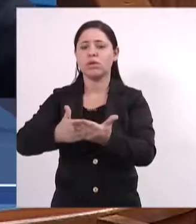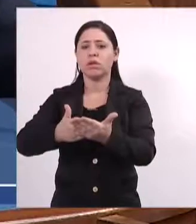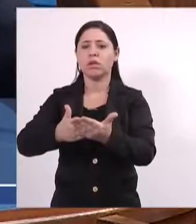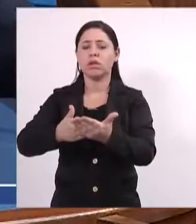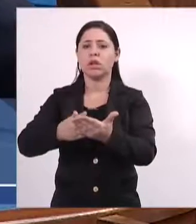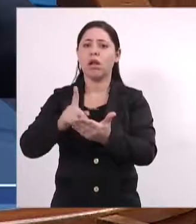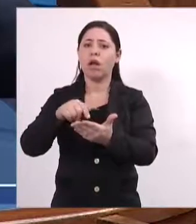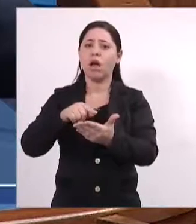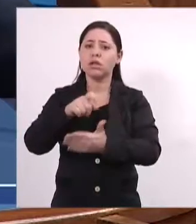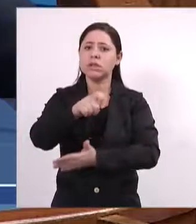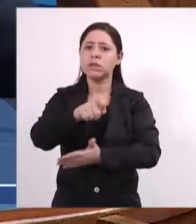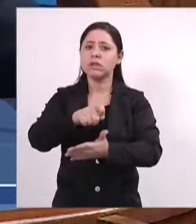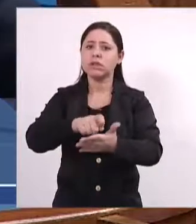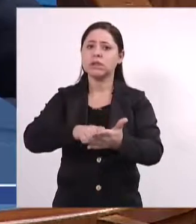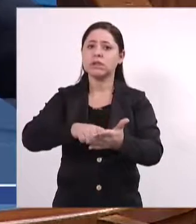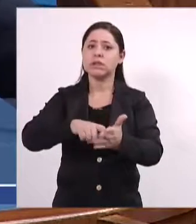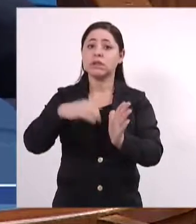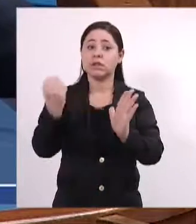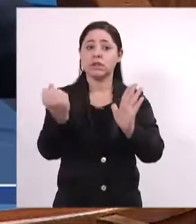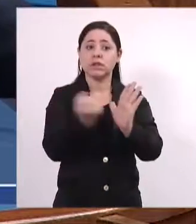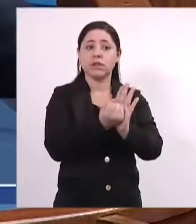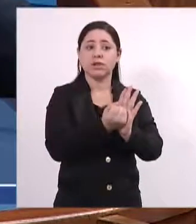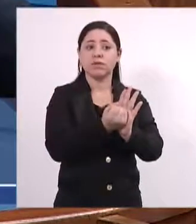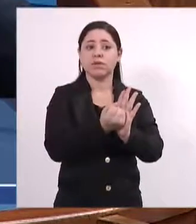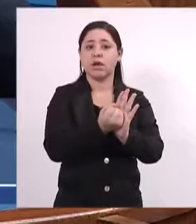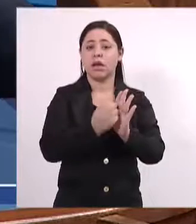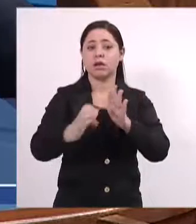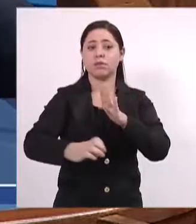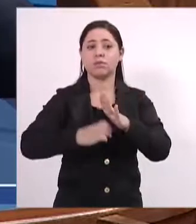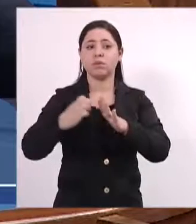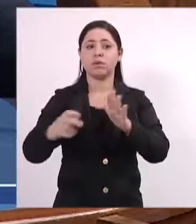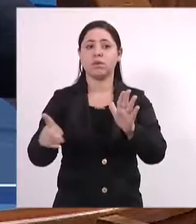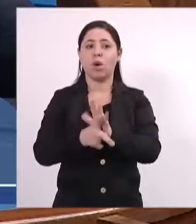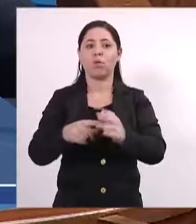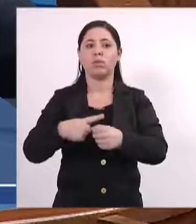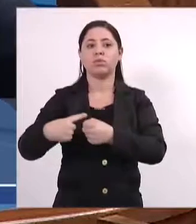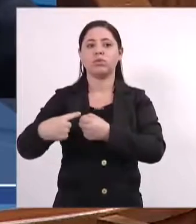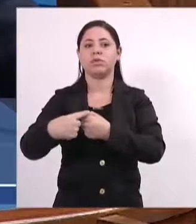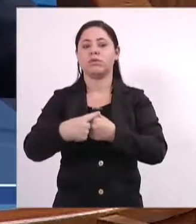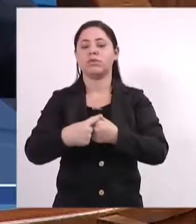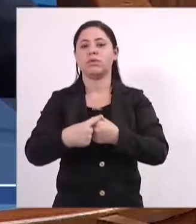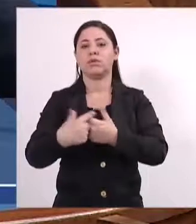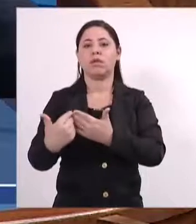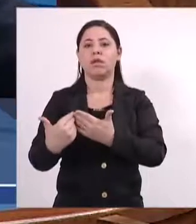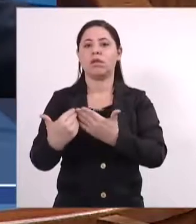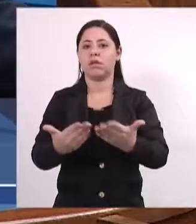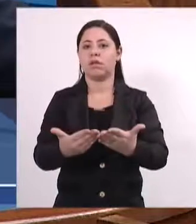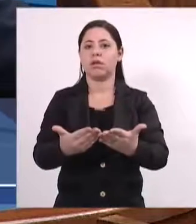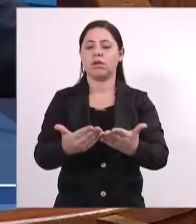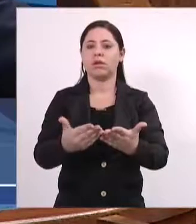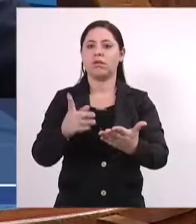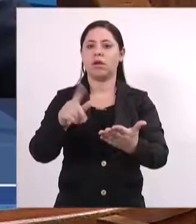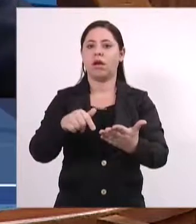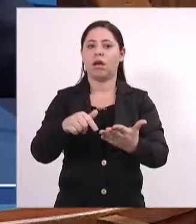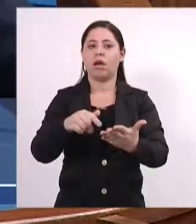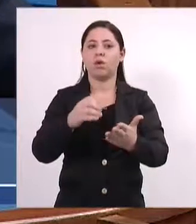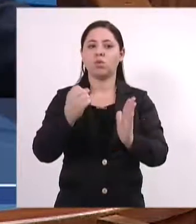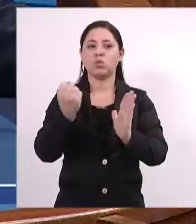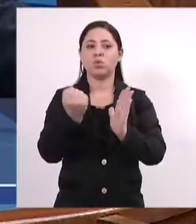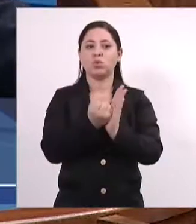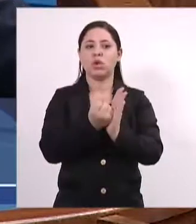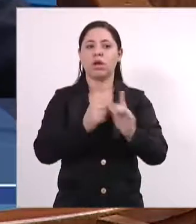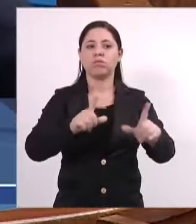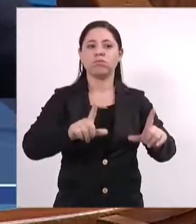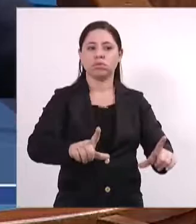poderem certificar as empresas nos municípios, dando o certificado